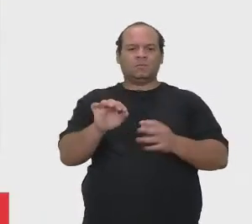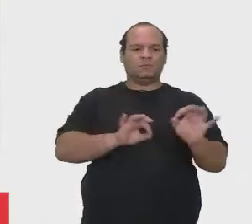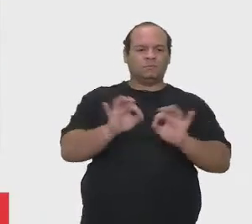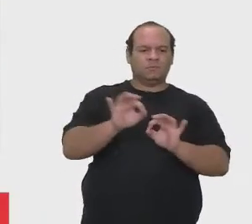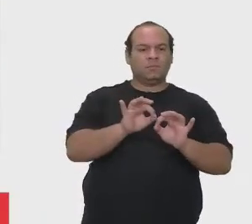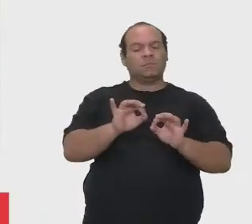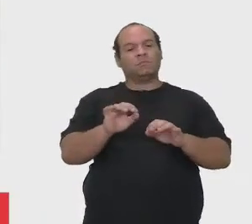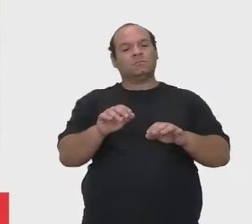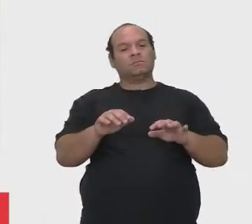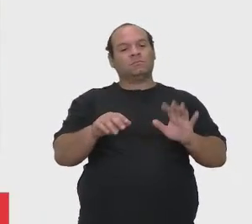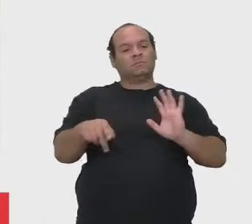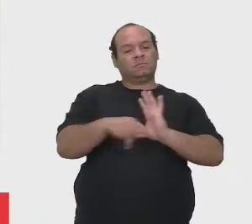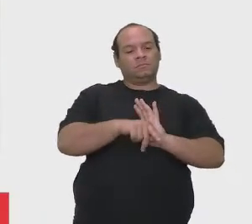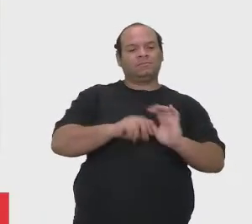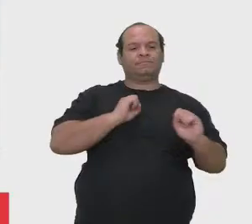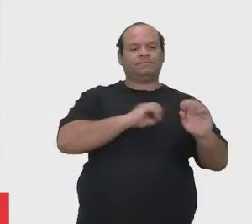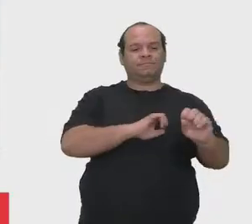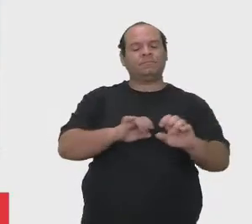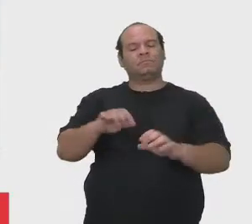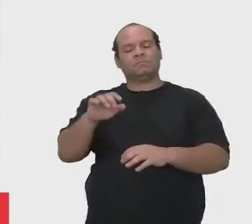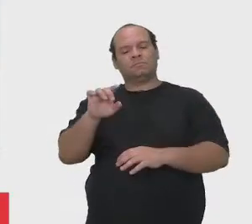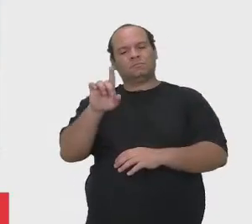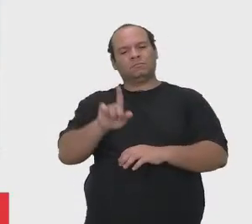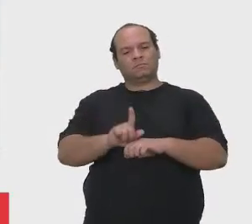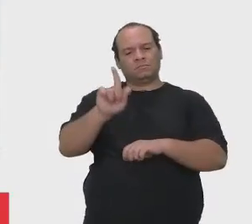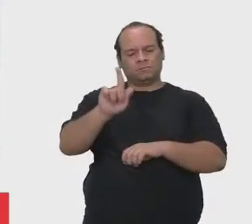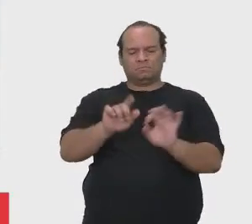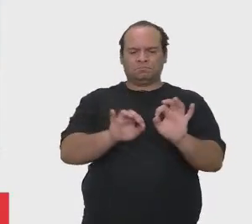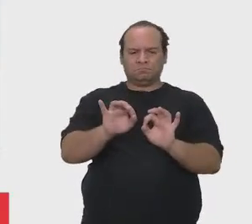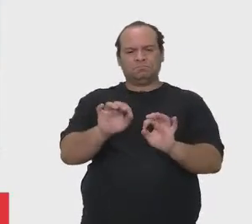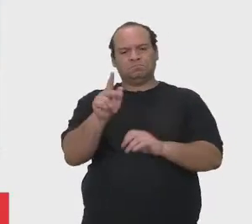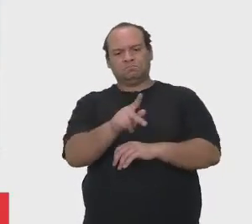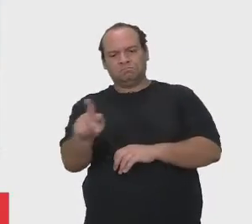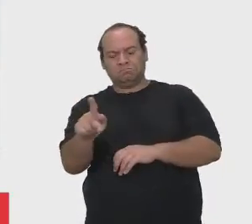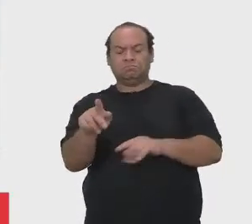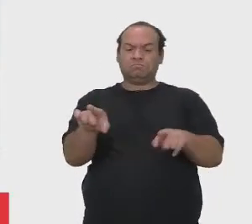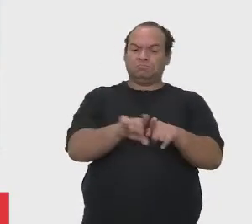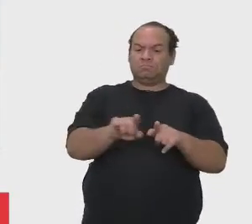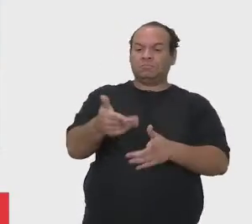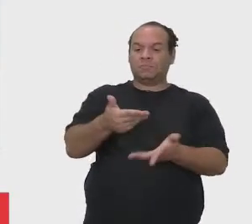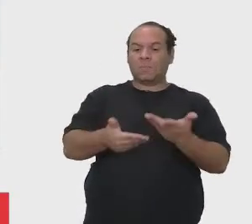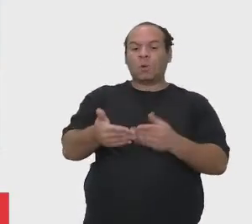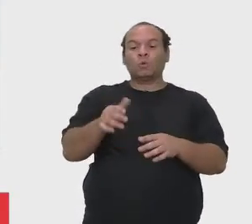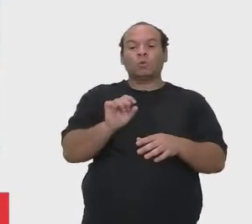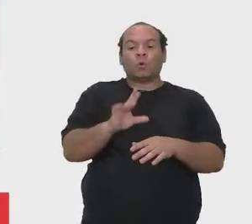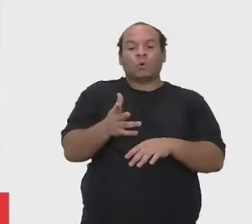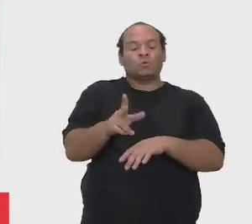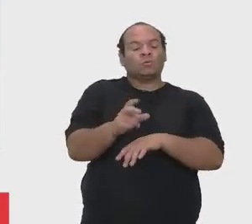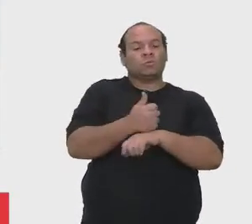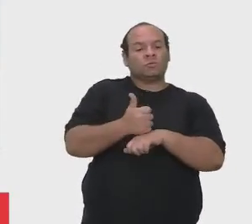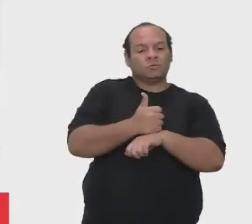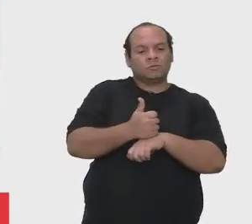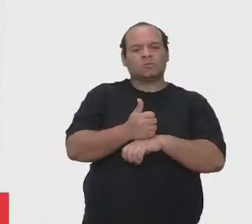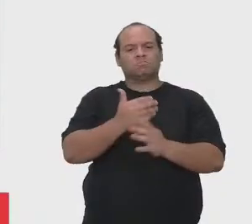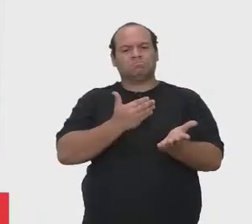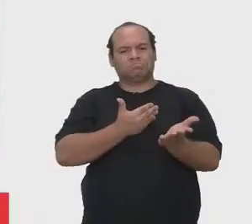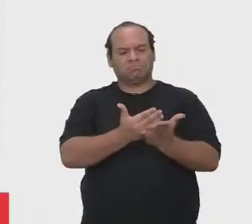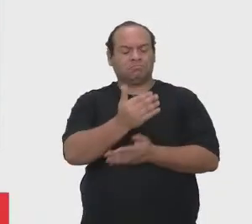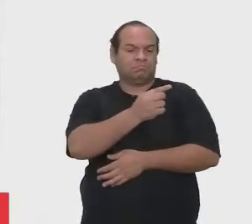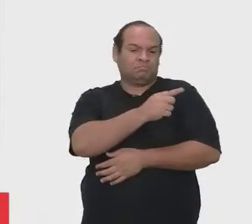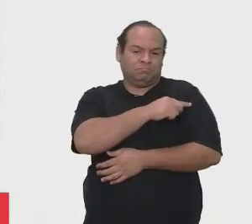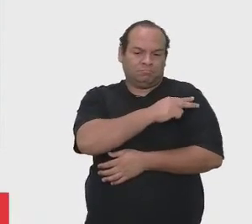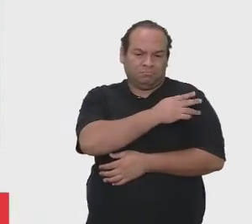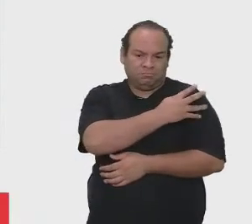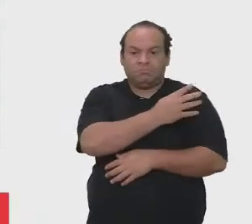área do conhecimento, equipes gestoras, professores, funcionários de todas as etapas, anos iniciais,